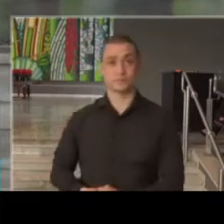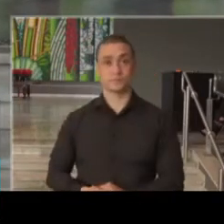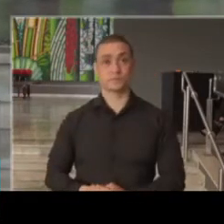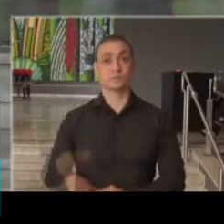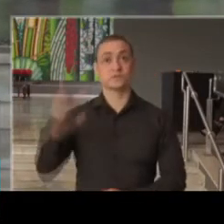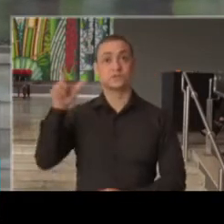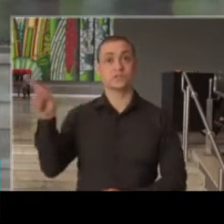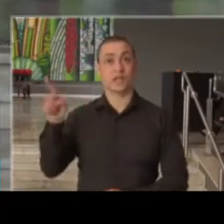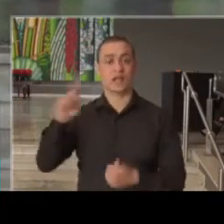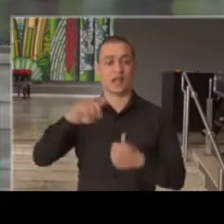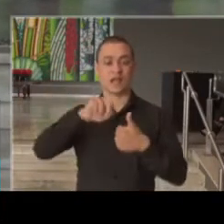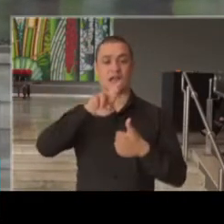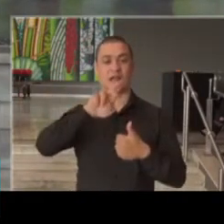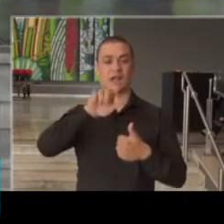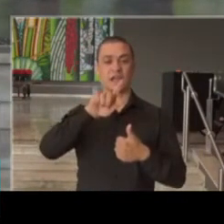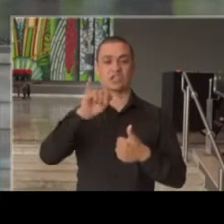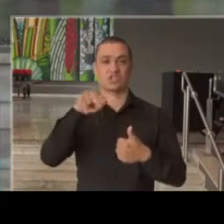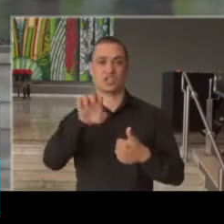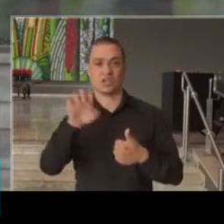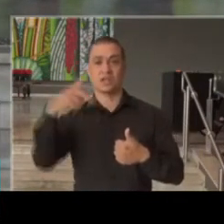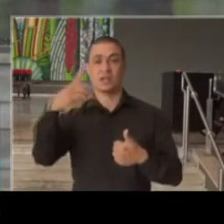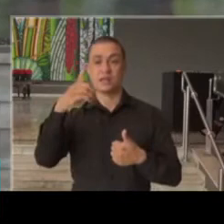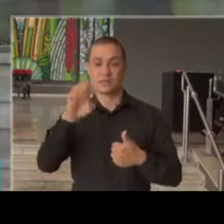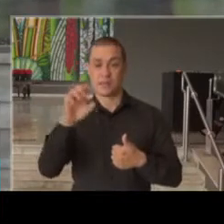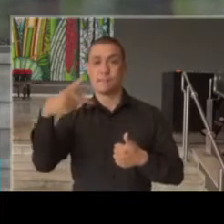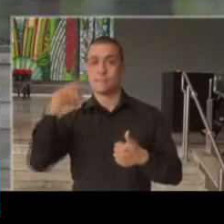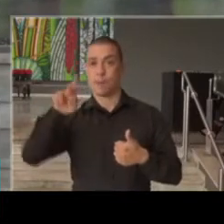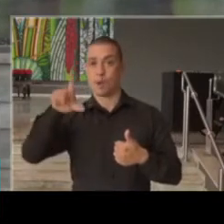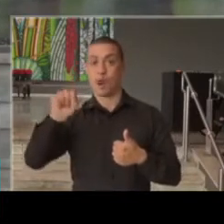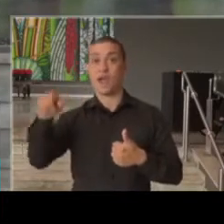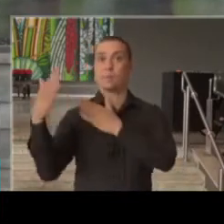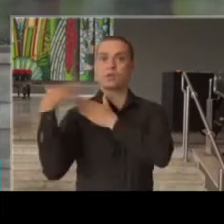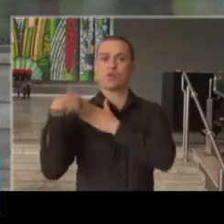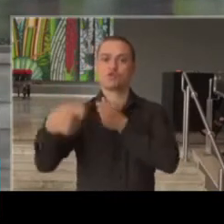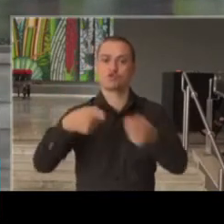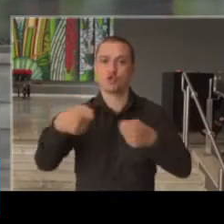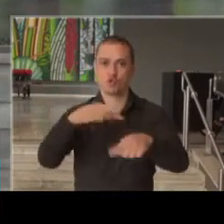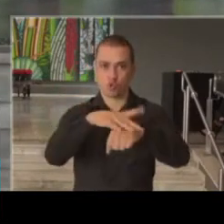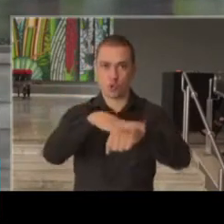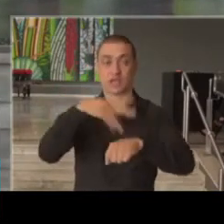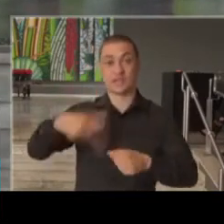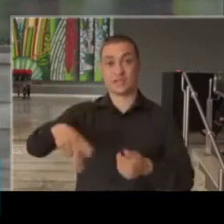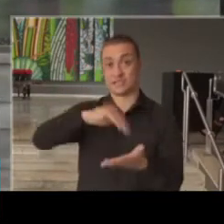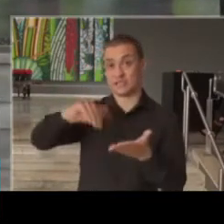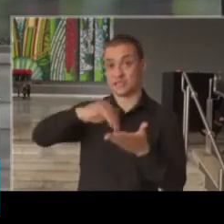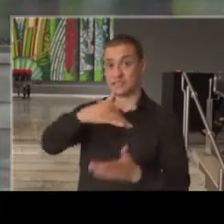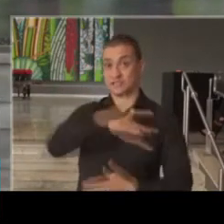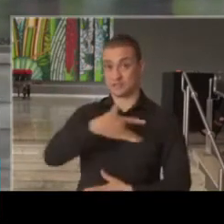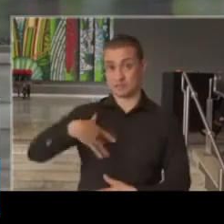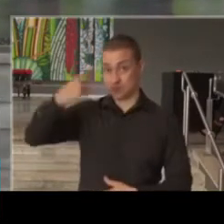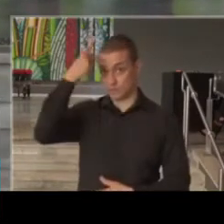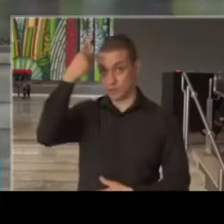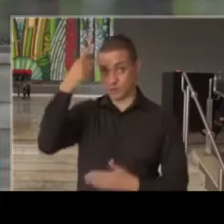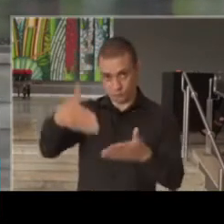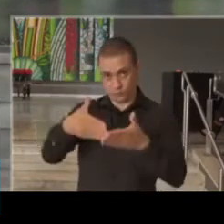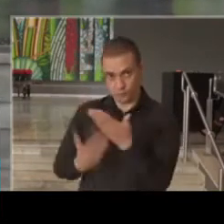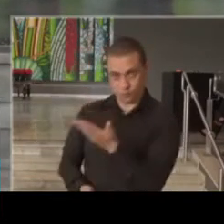pela Regiane de Paula, que é a coordenadora do controle de doenças da Secretaria de Saúde do Estado de São Paulo.